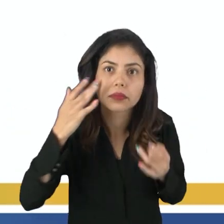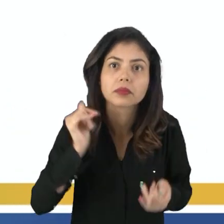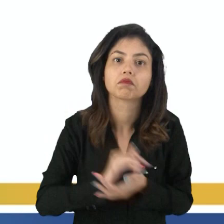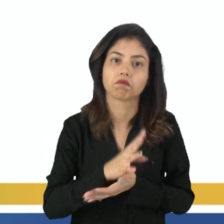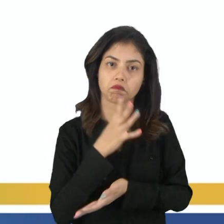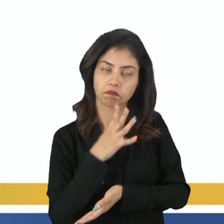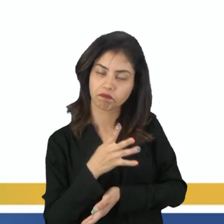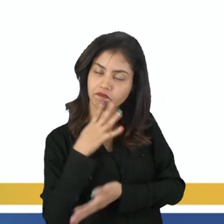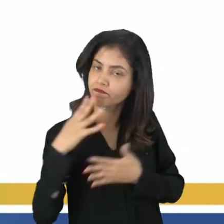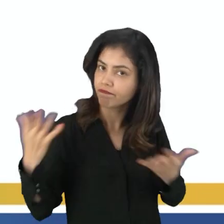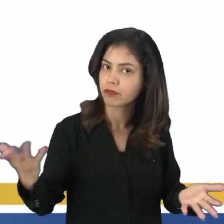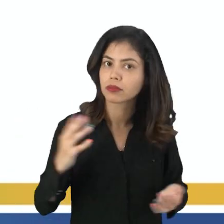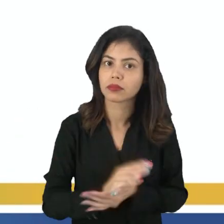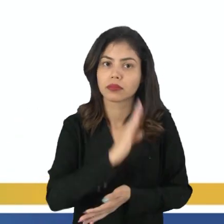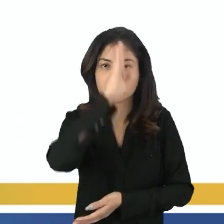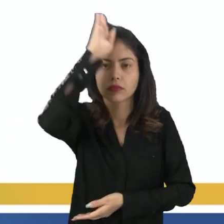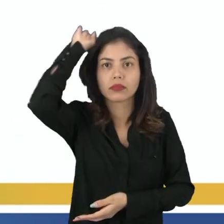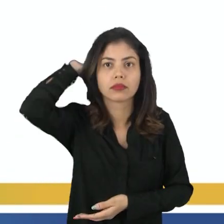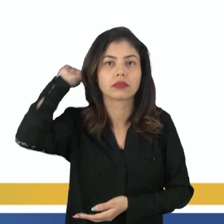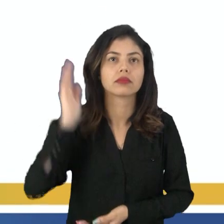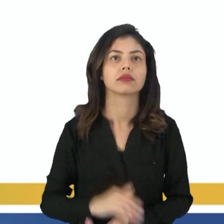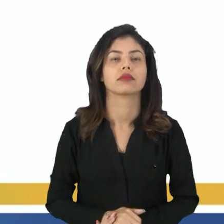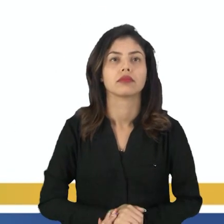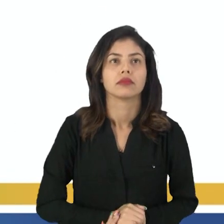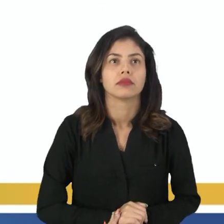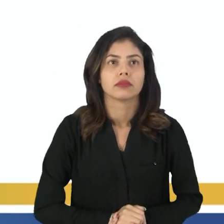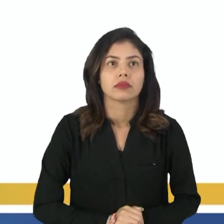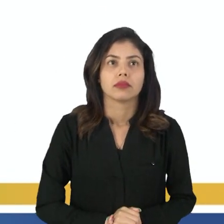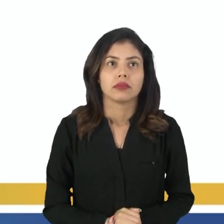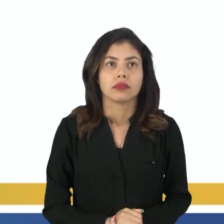bem conhecidos, teatros romanos, tá?